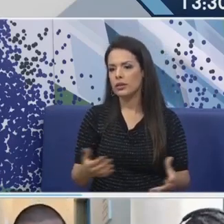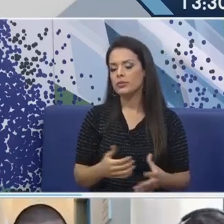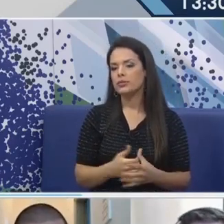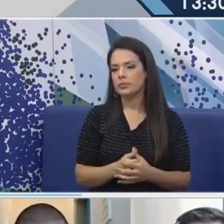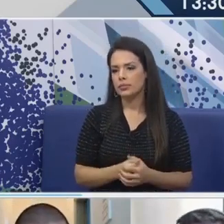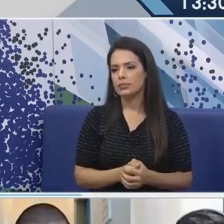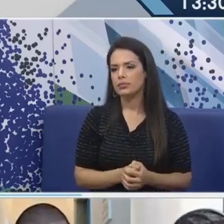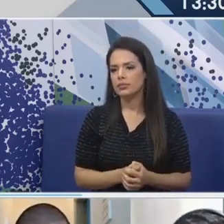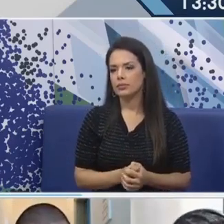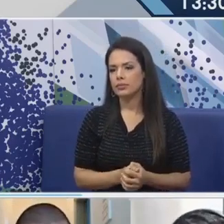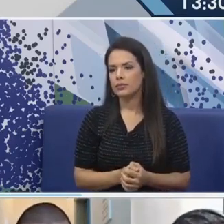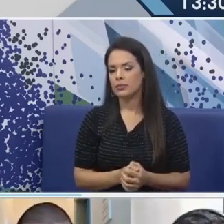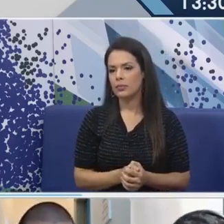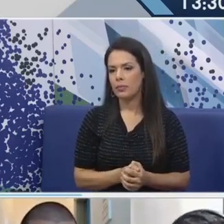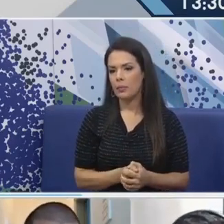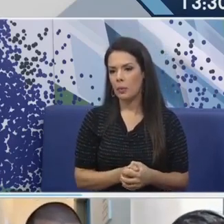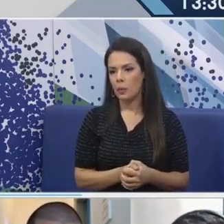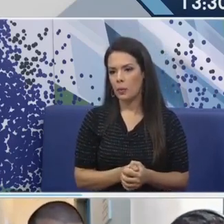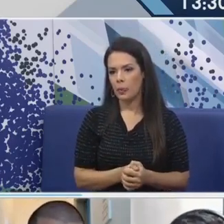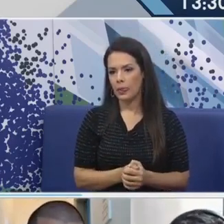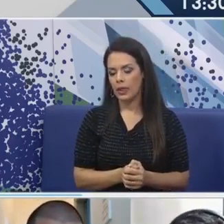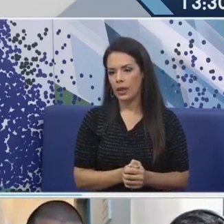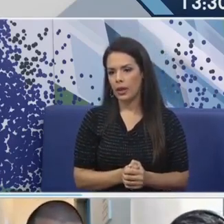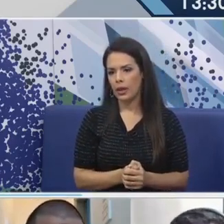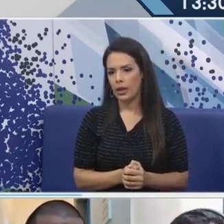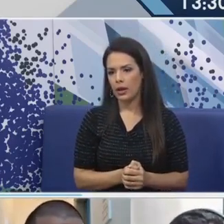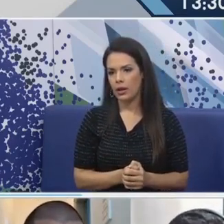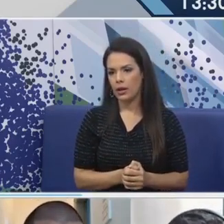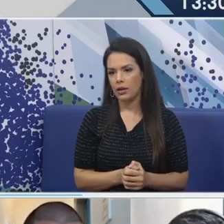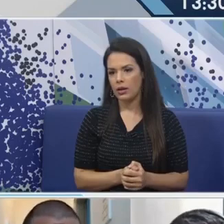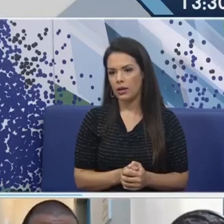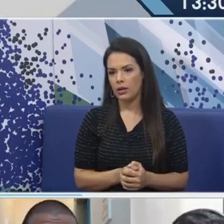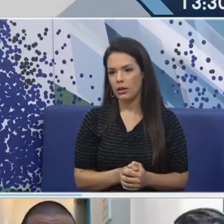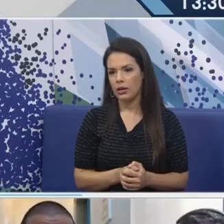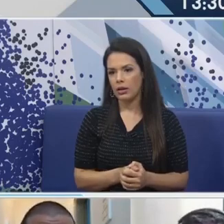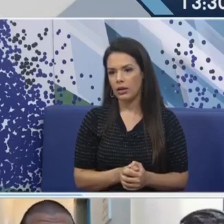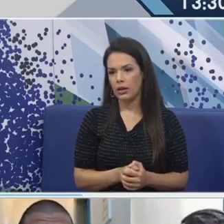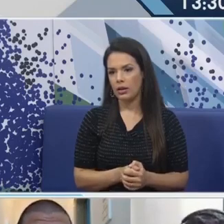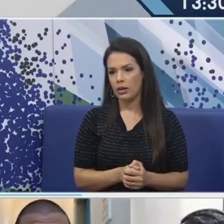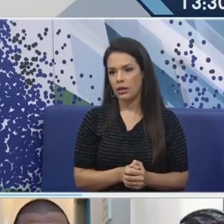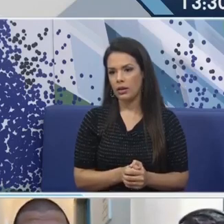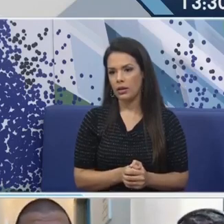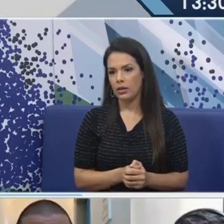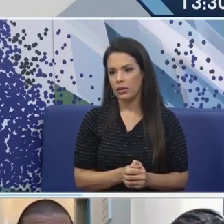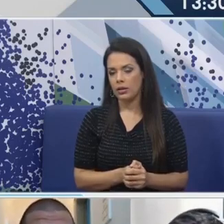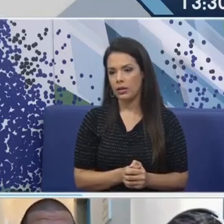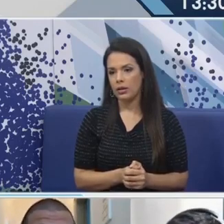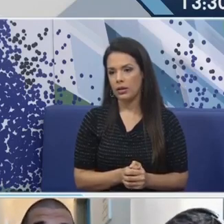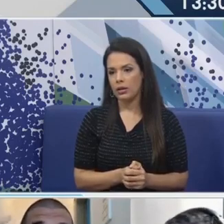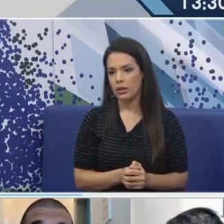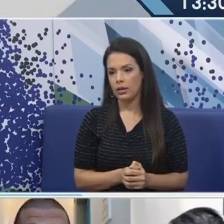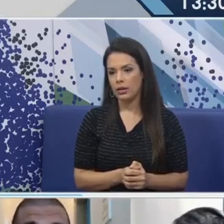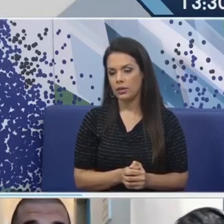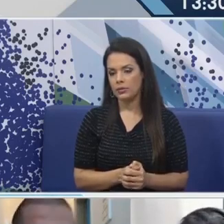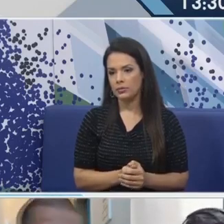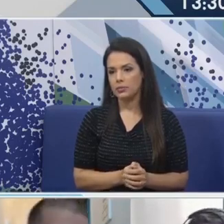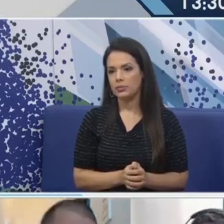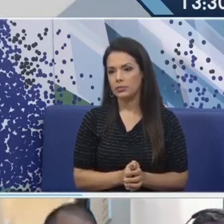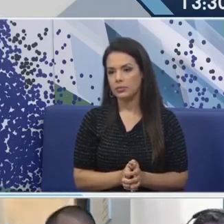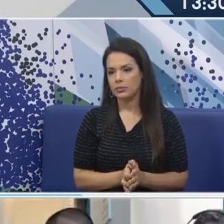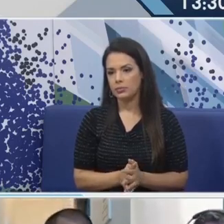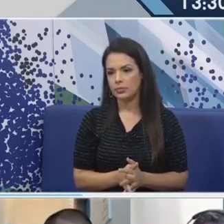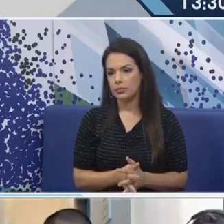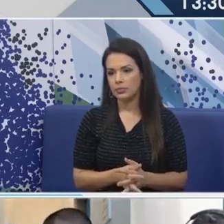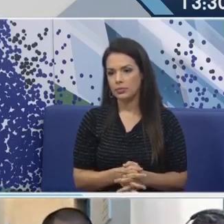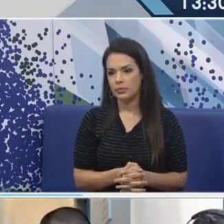vídeo especialista, Fernandinha, que nem todo toque na mão é pra amarelo. Não, nem todo toque na bola com a mão intencionalmente, pô,